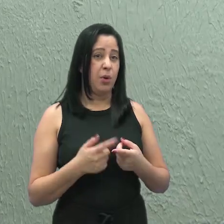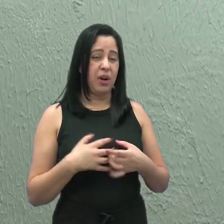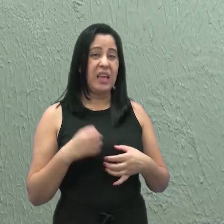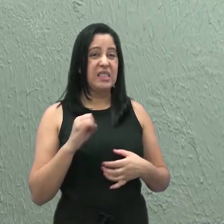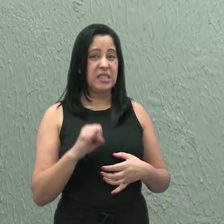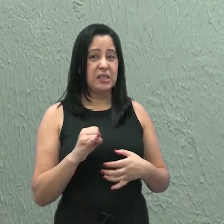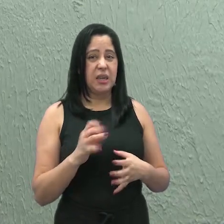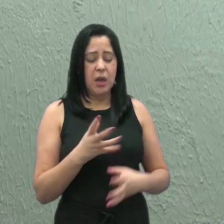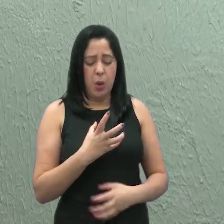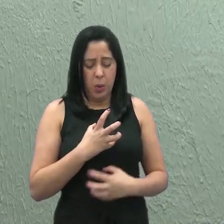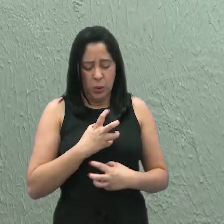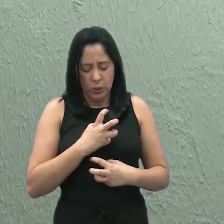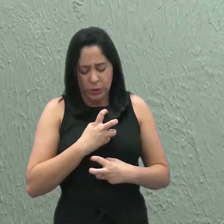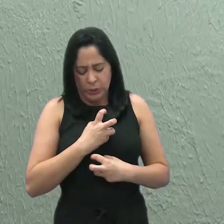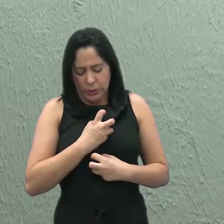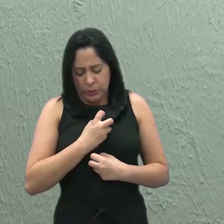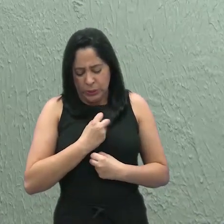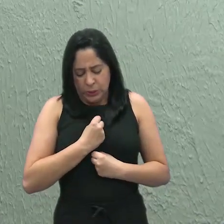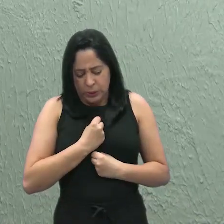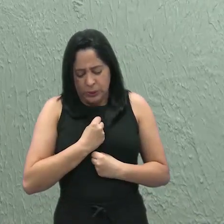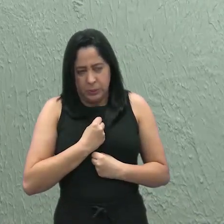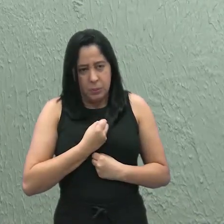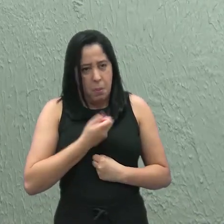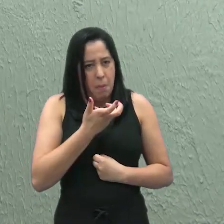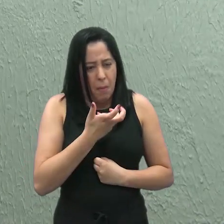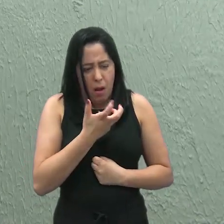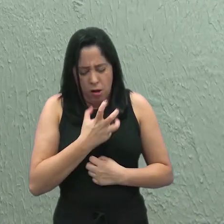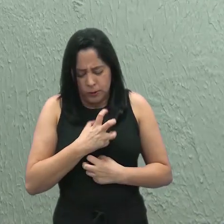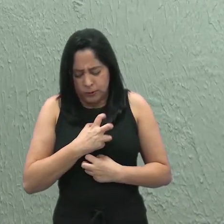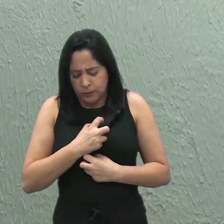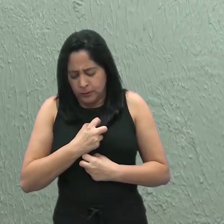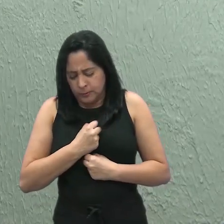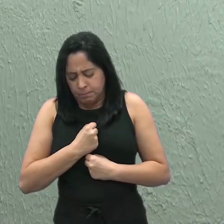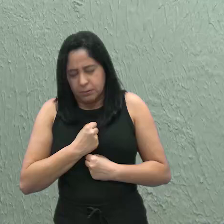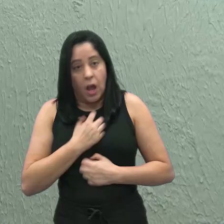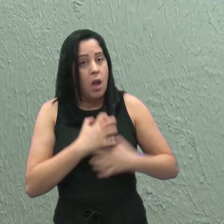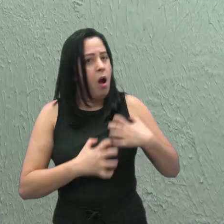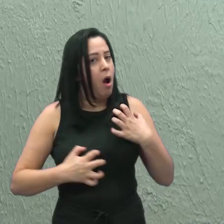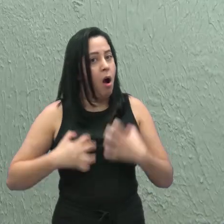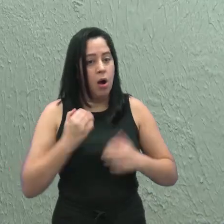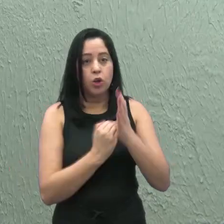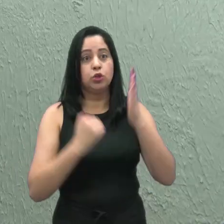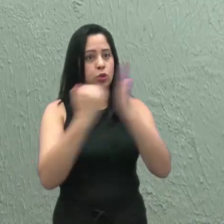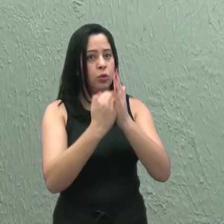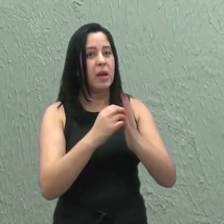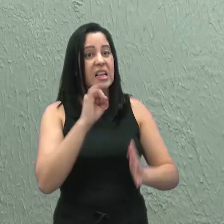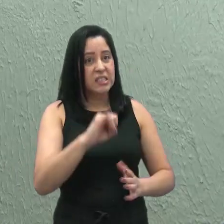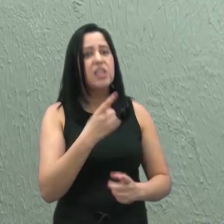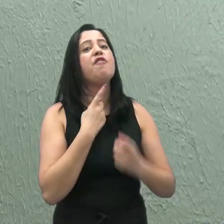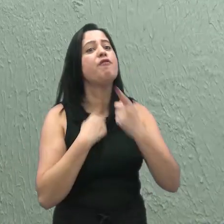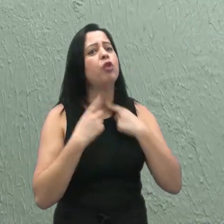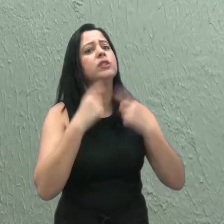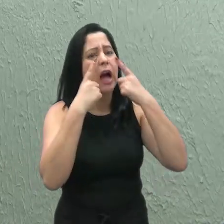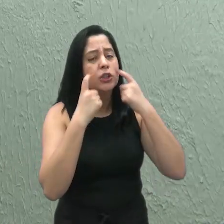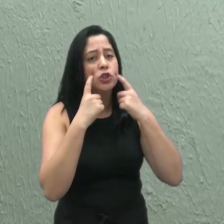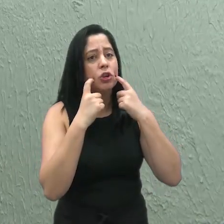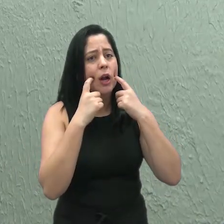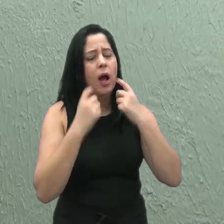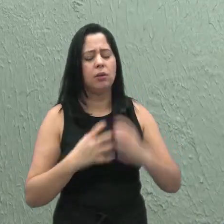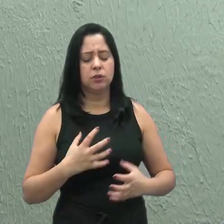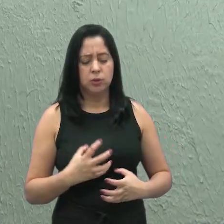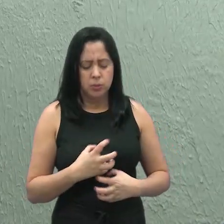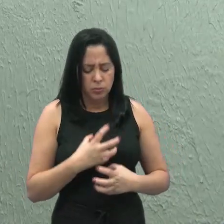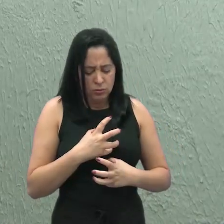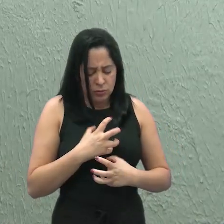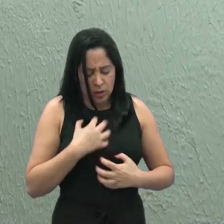mais angustiado é eu ter o sentimento e ficar reprimindo ele dentro de mim. Se você chora, tem vontade de chorar e você chora,